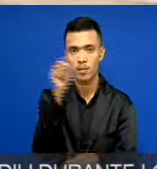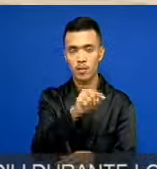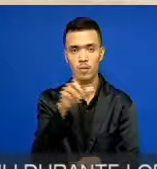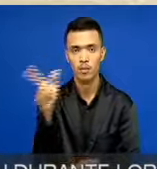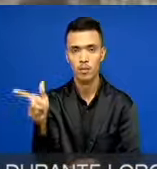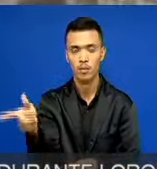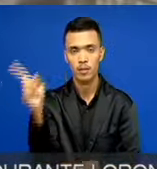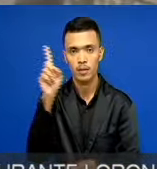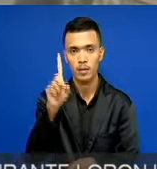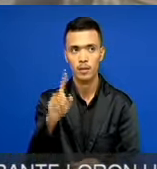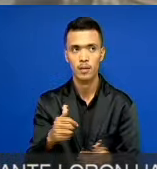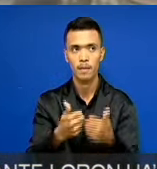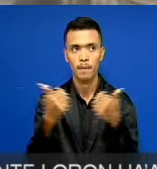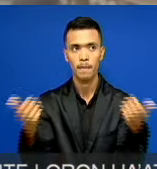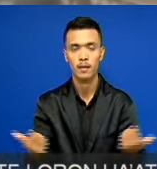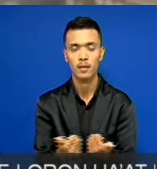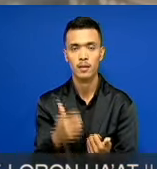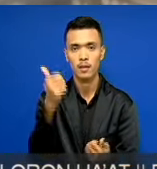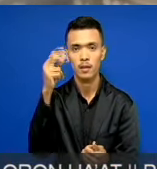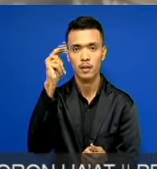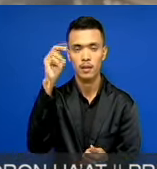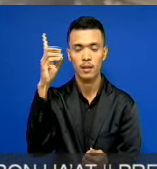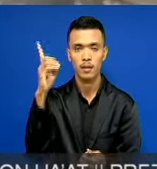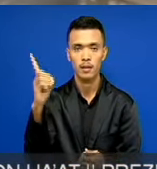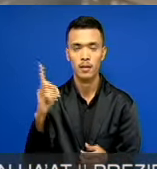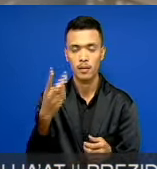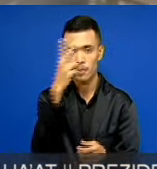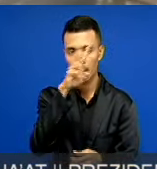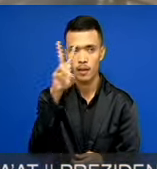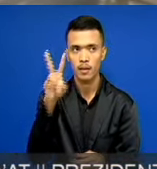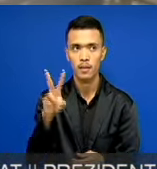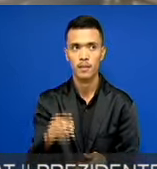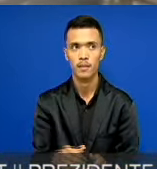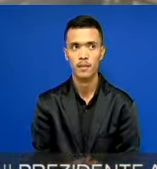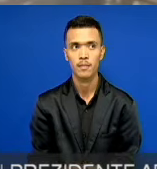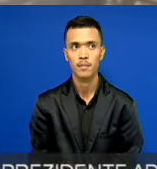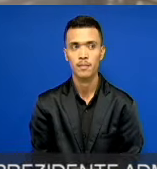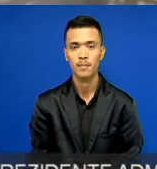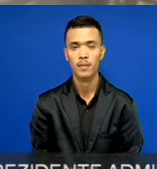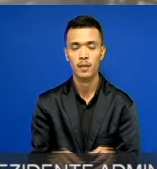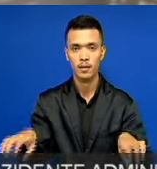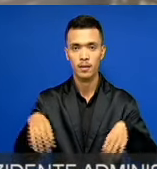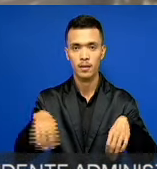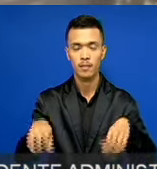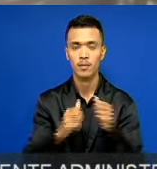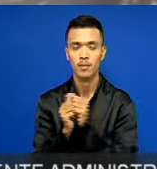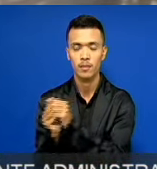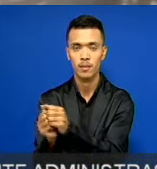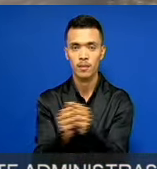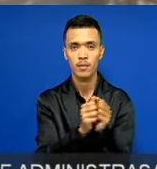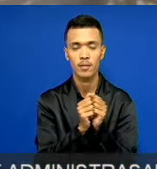ida. Presença ADN para o INSA para acompanha, verificação, no inspeção para o projeto seu todo, no EFEFA implementa em